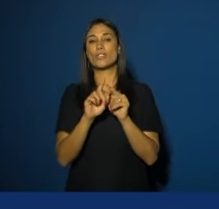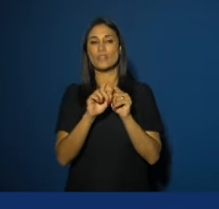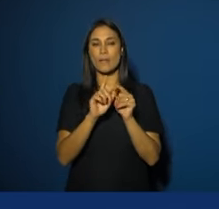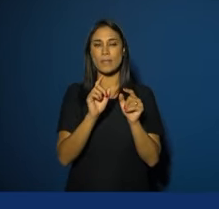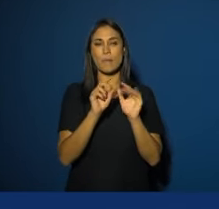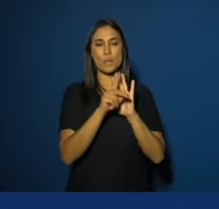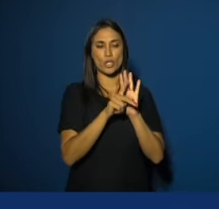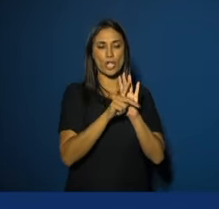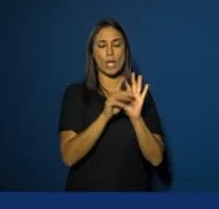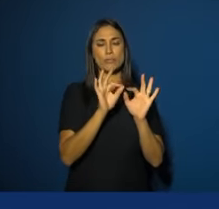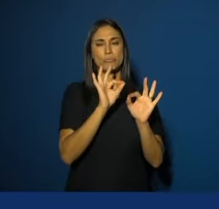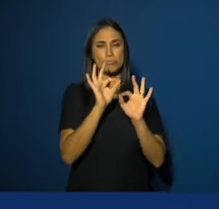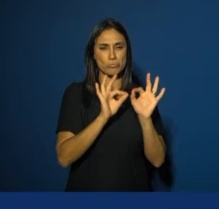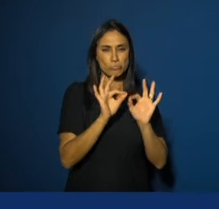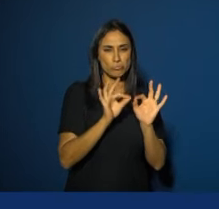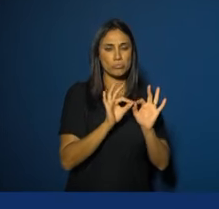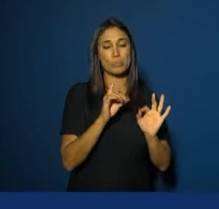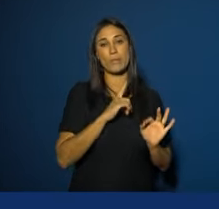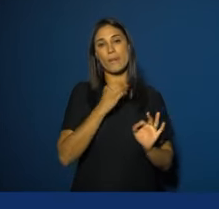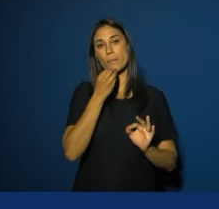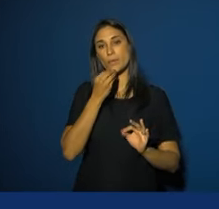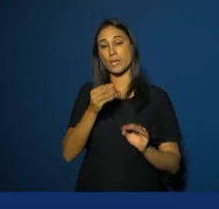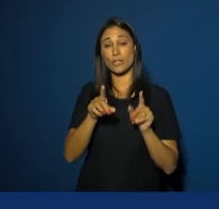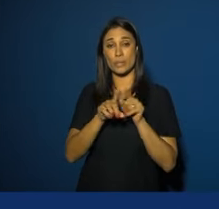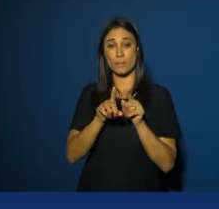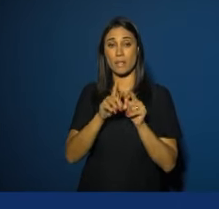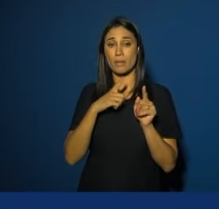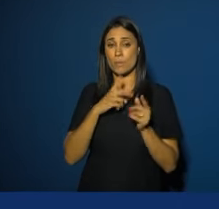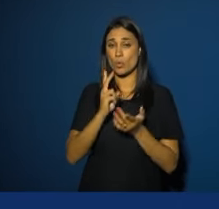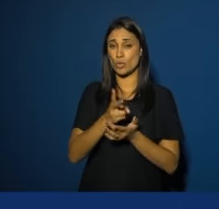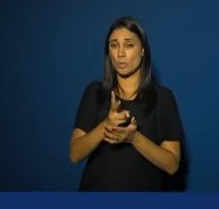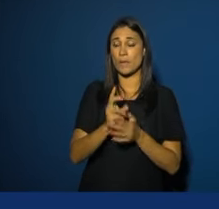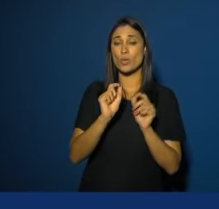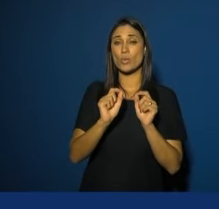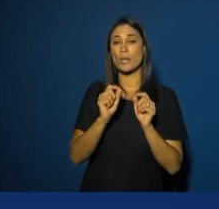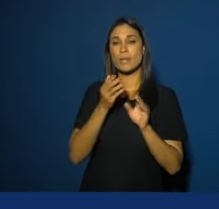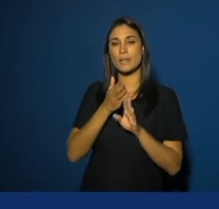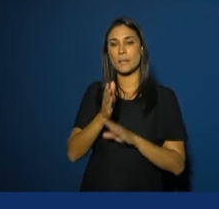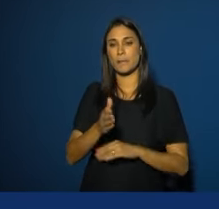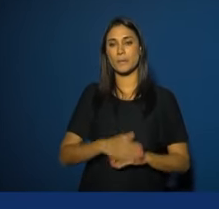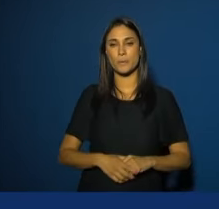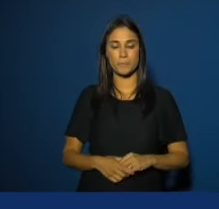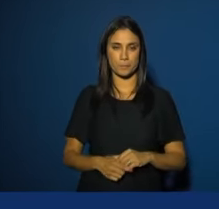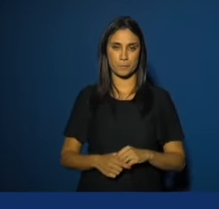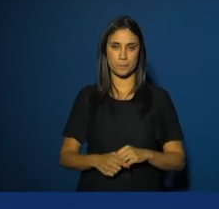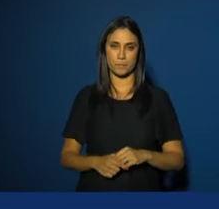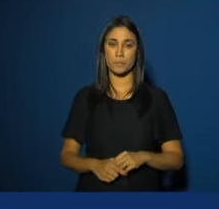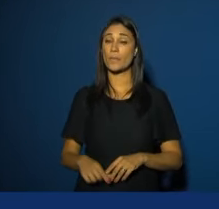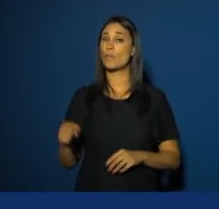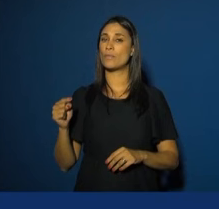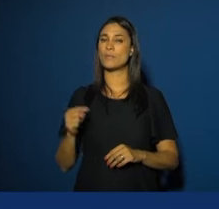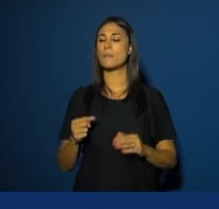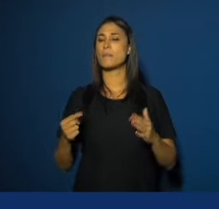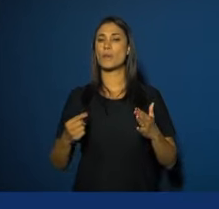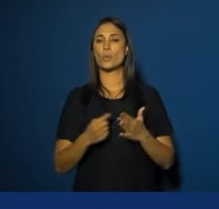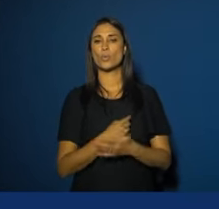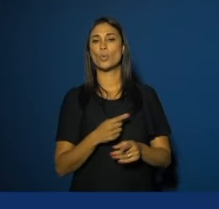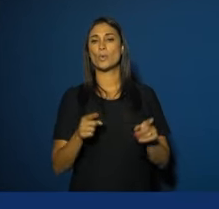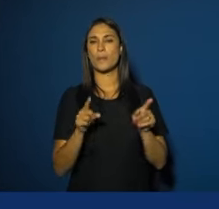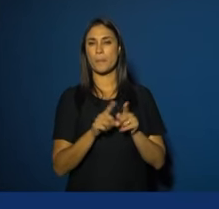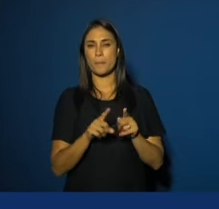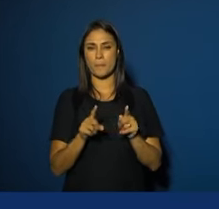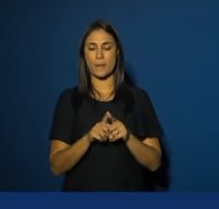dos projetos para ver a oportunidade e temos justamente, continuamos olhando esse segmento. Você perguntou também sobre a